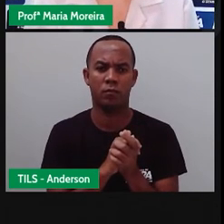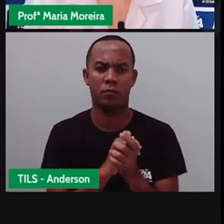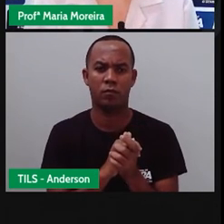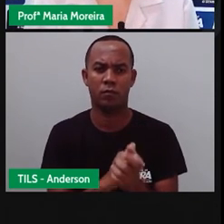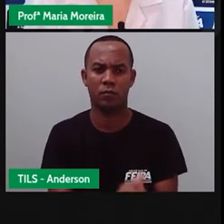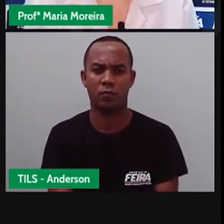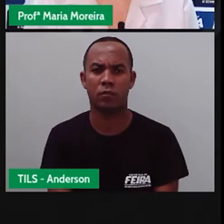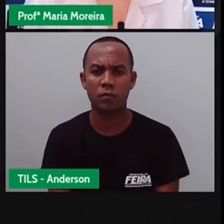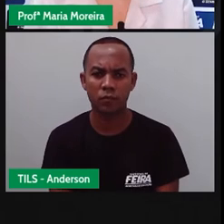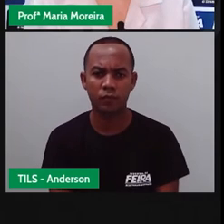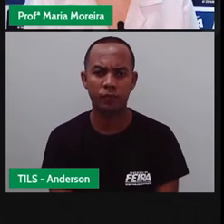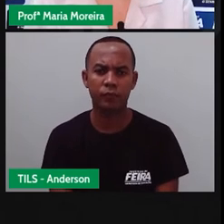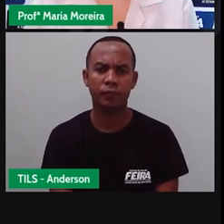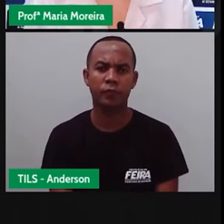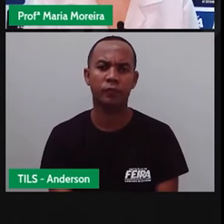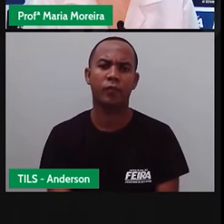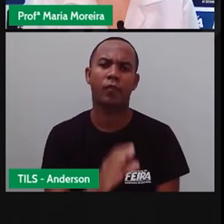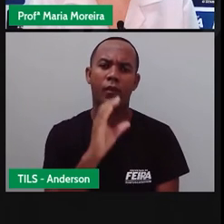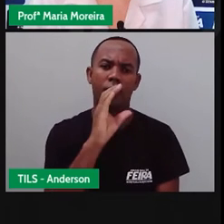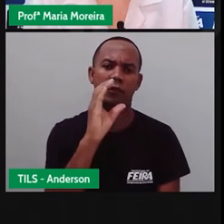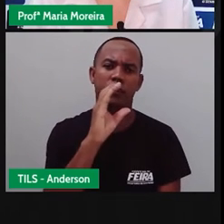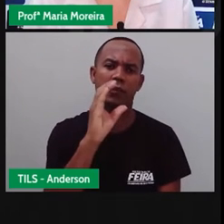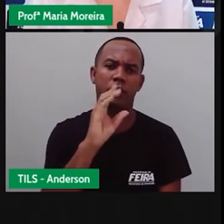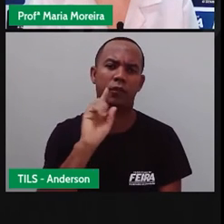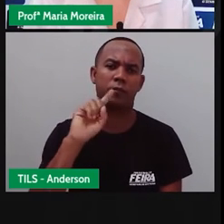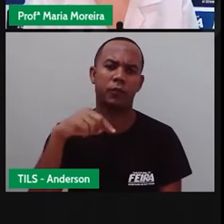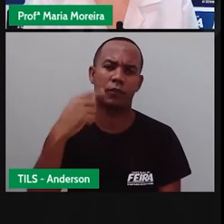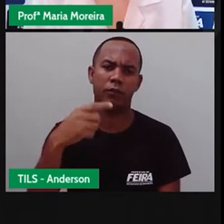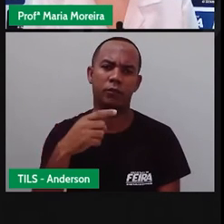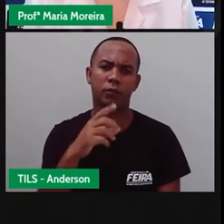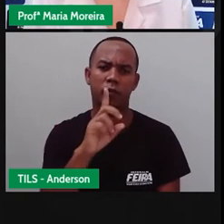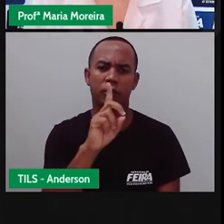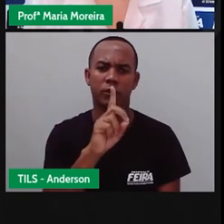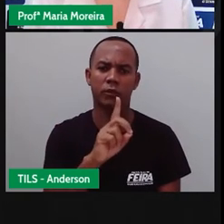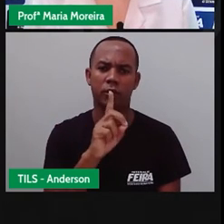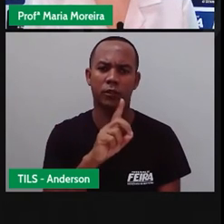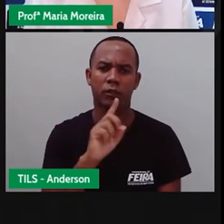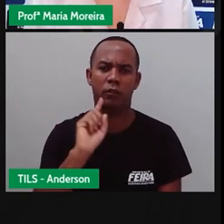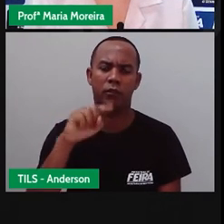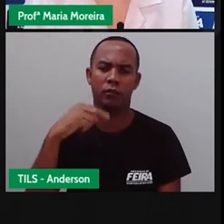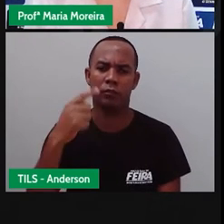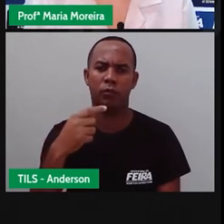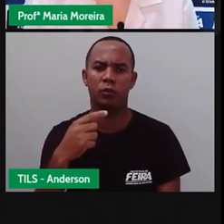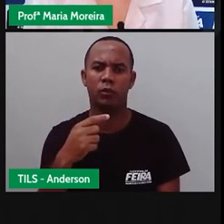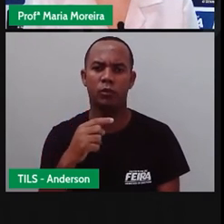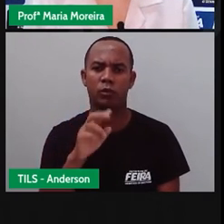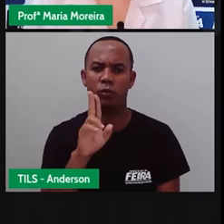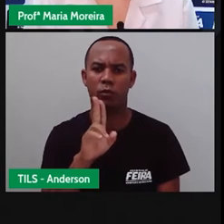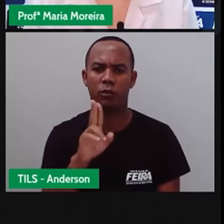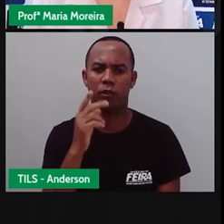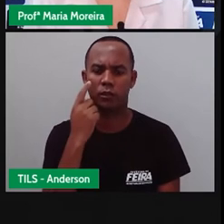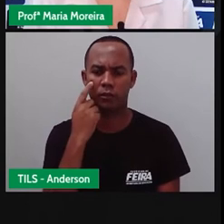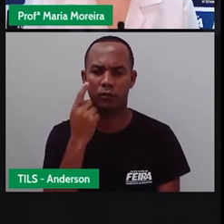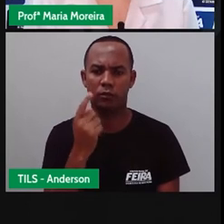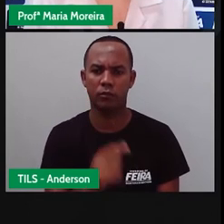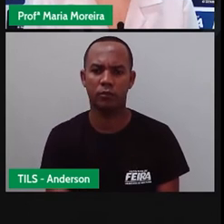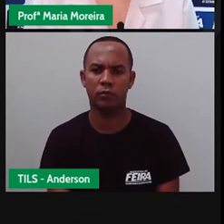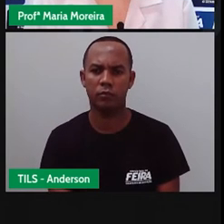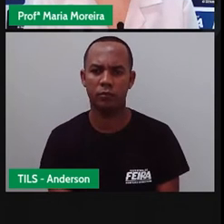sempre na depois o que dezena e Unidade o